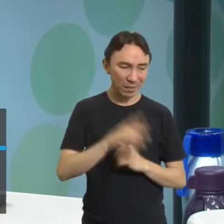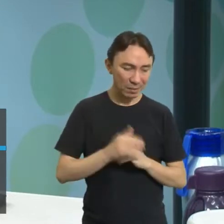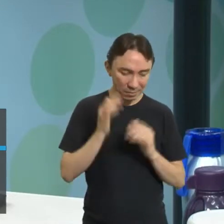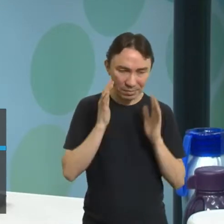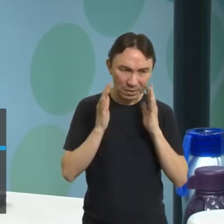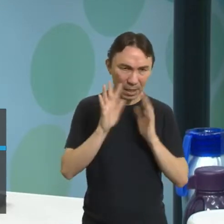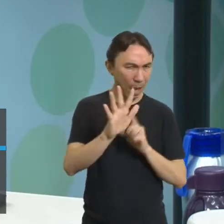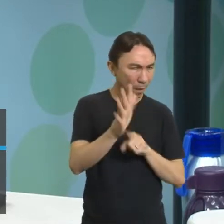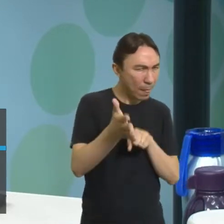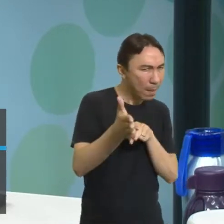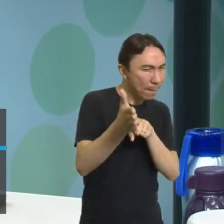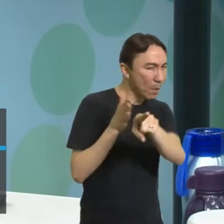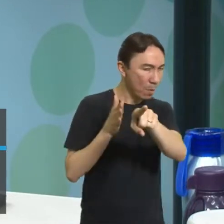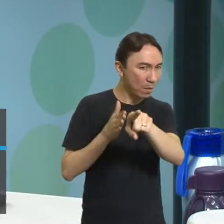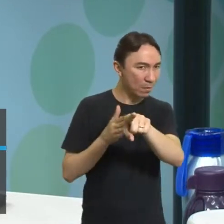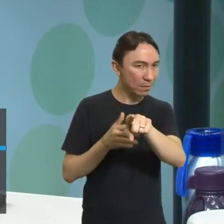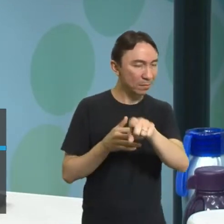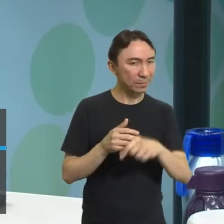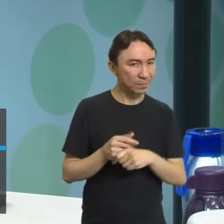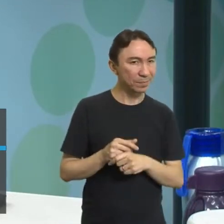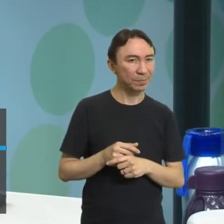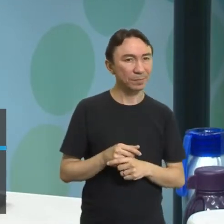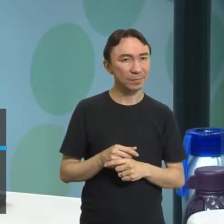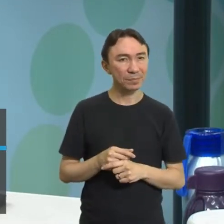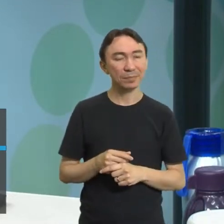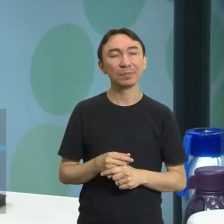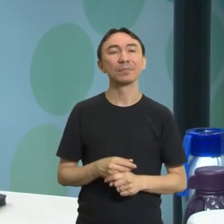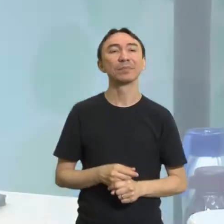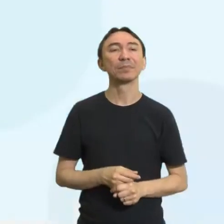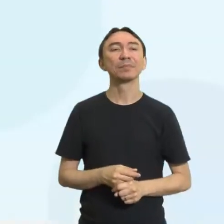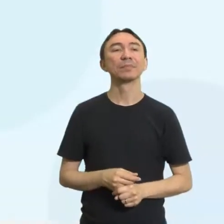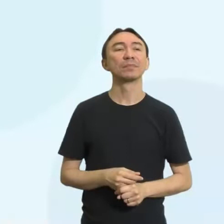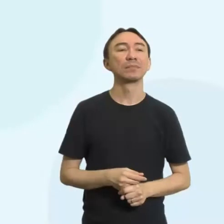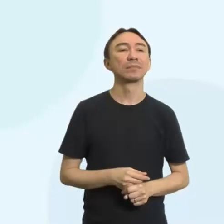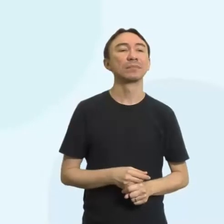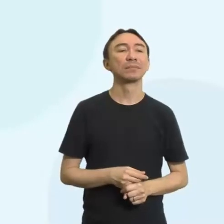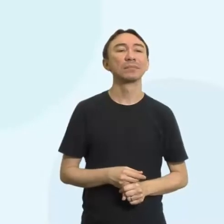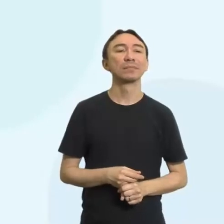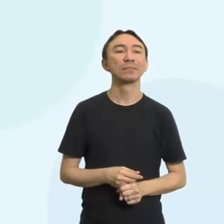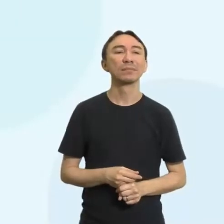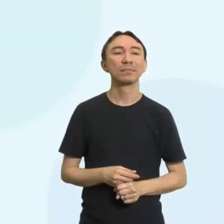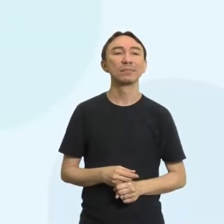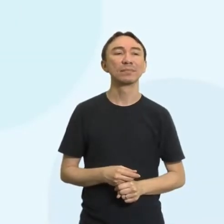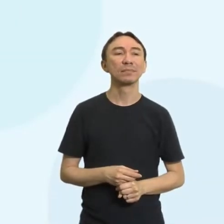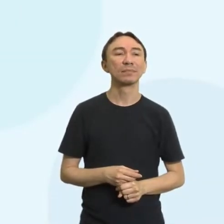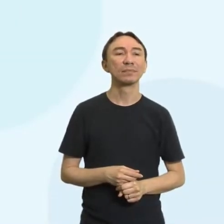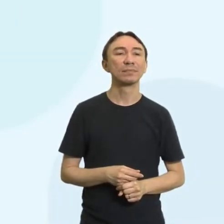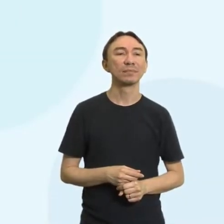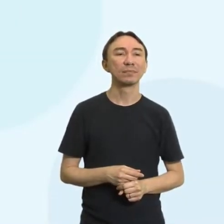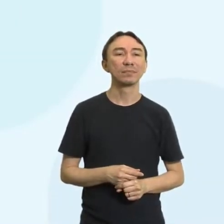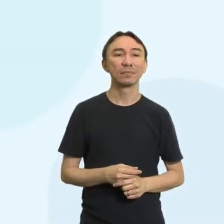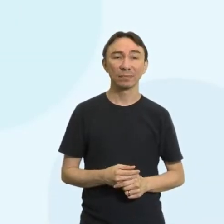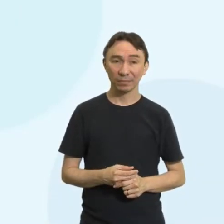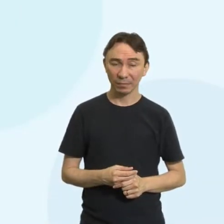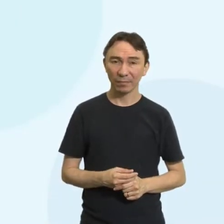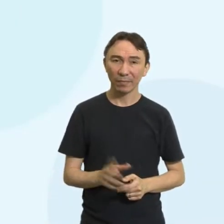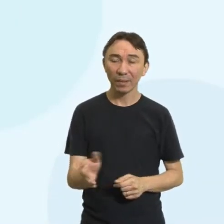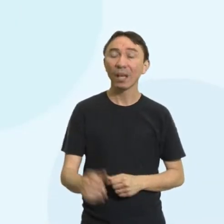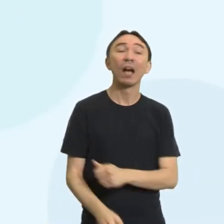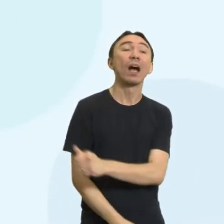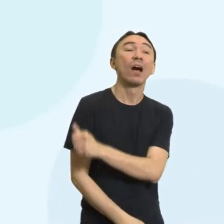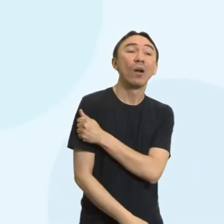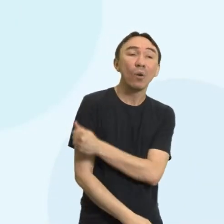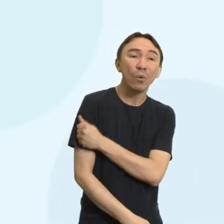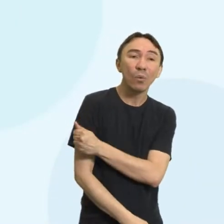uma interação. Uma primeira interação, pergunta na tela, por gentileza. O que os nossos estudantes leem?